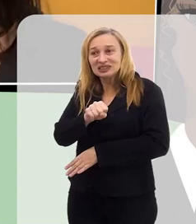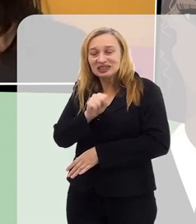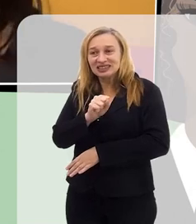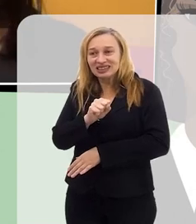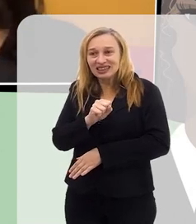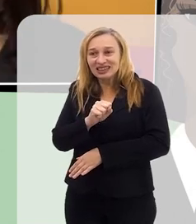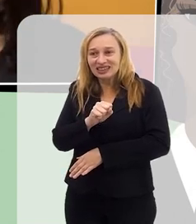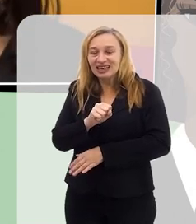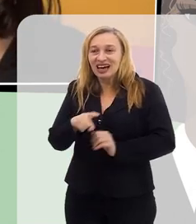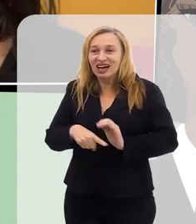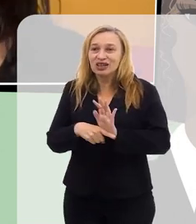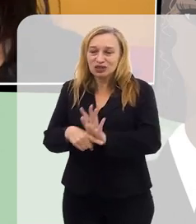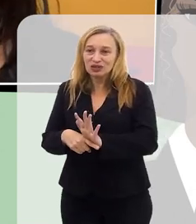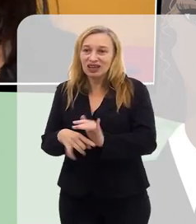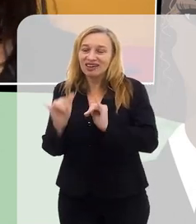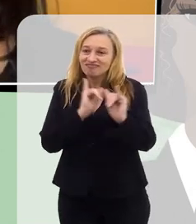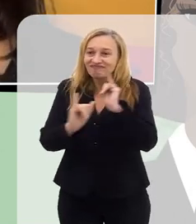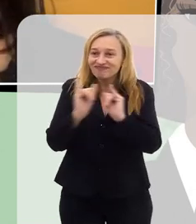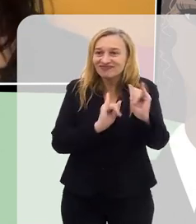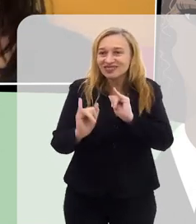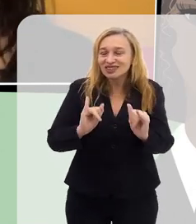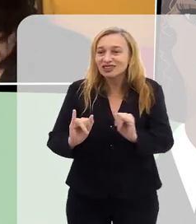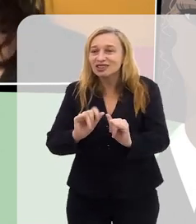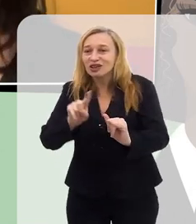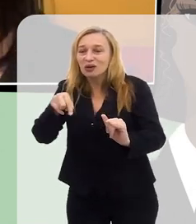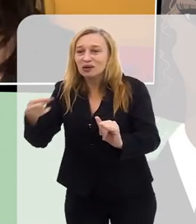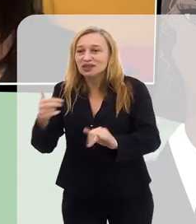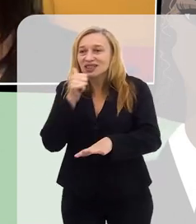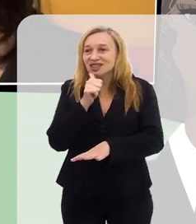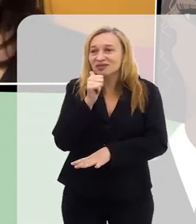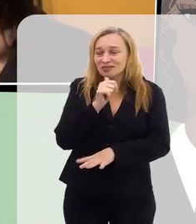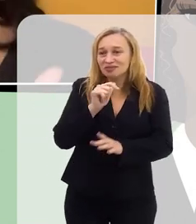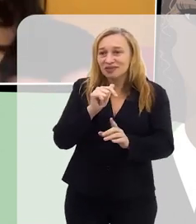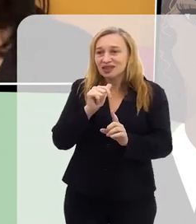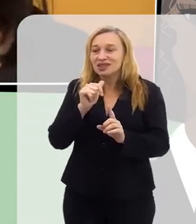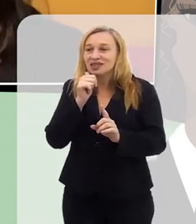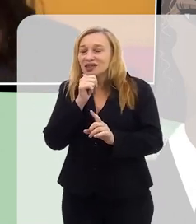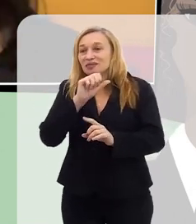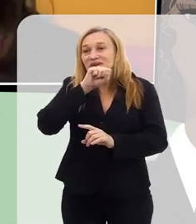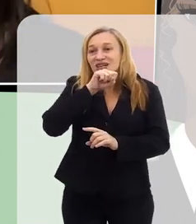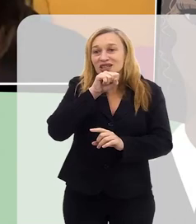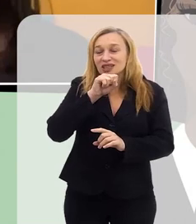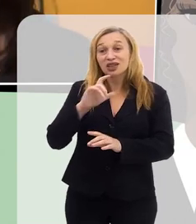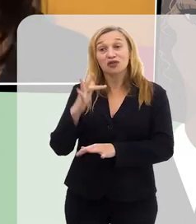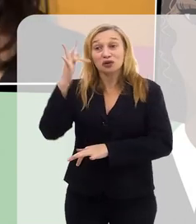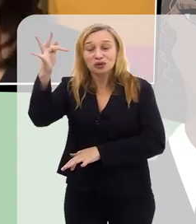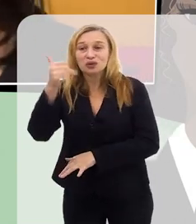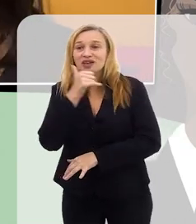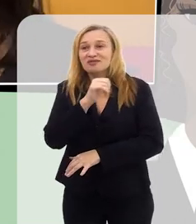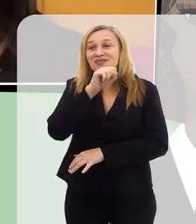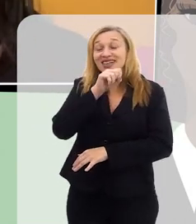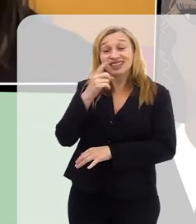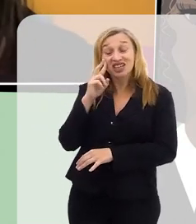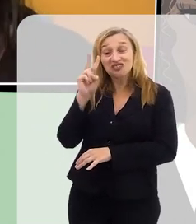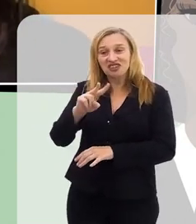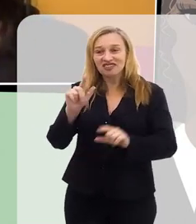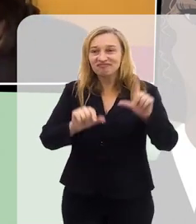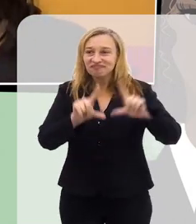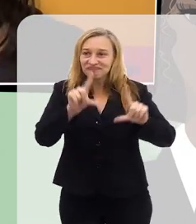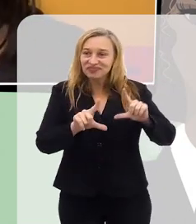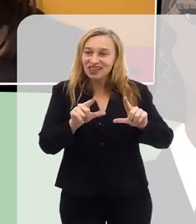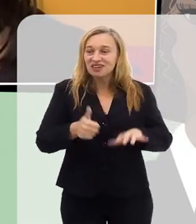conseguindo emanar essas informações para tantas mães, que inclusive futuras mamães que estejam assistindo o